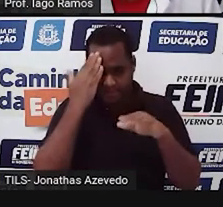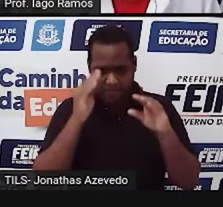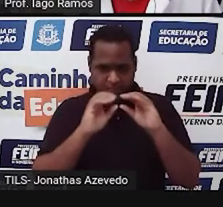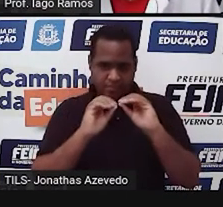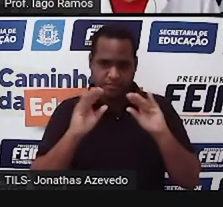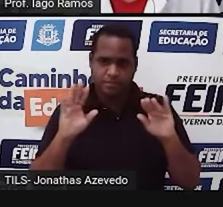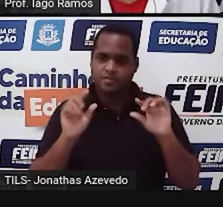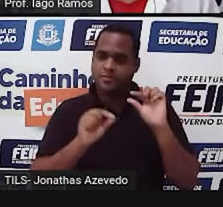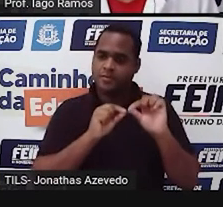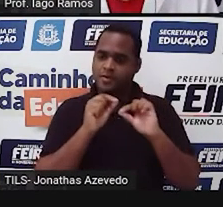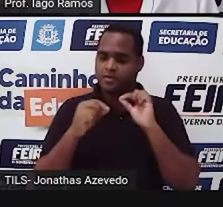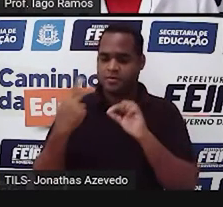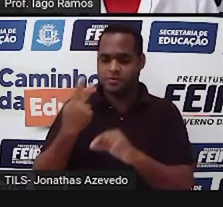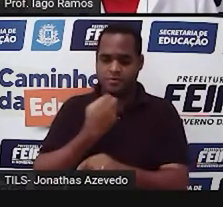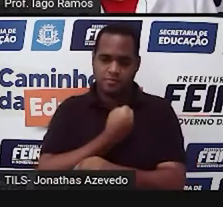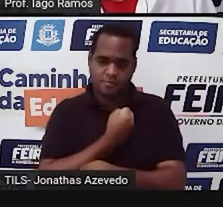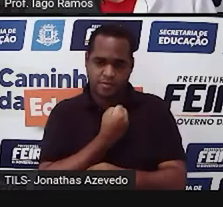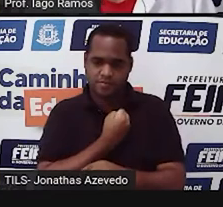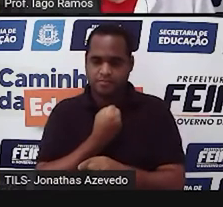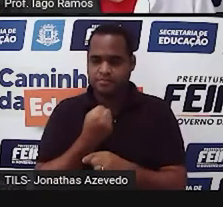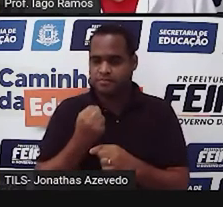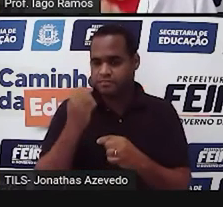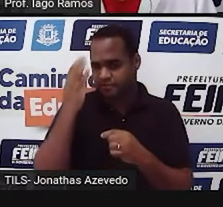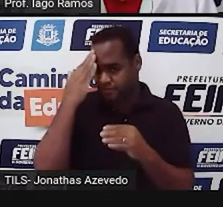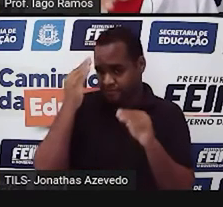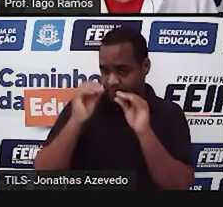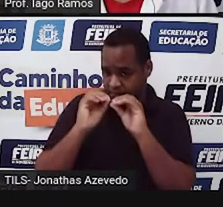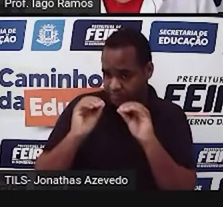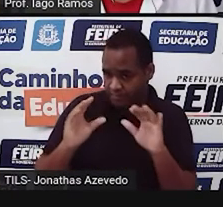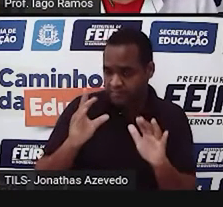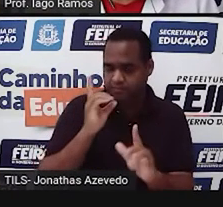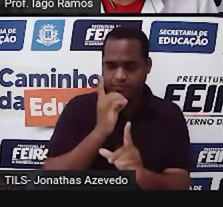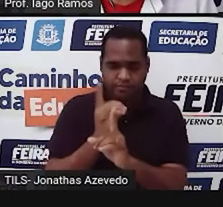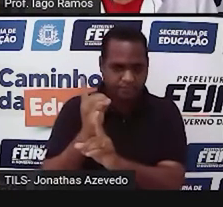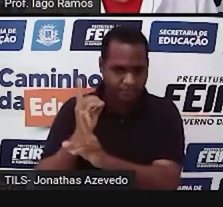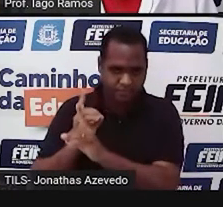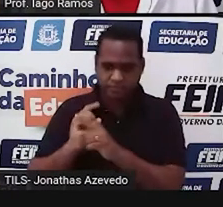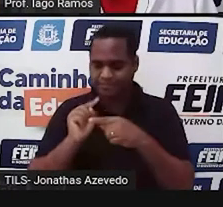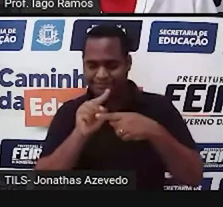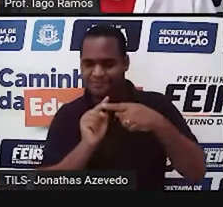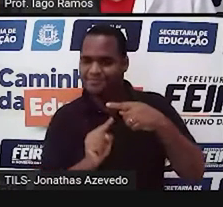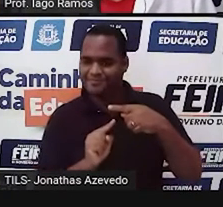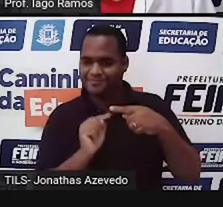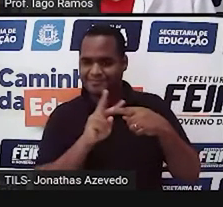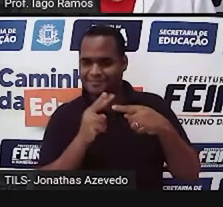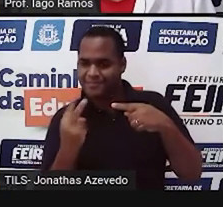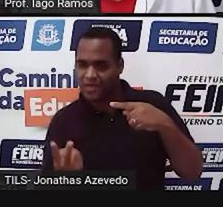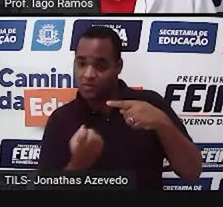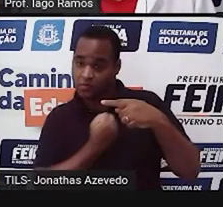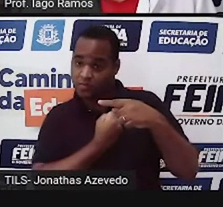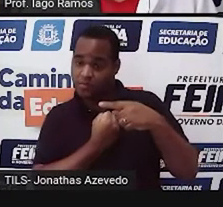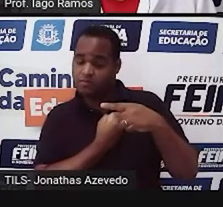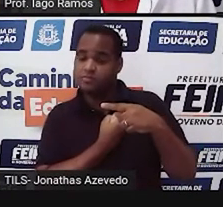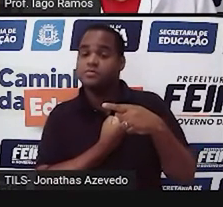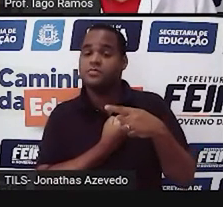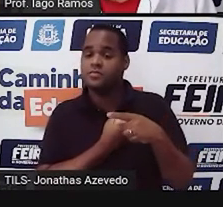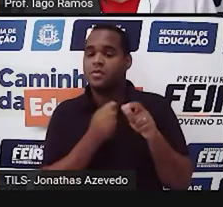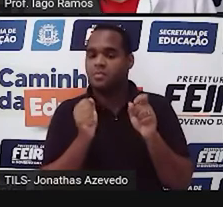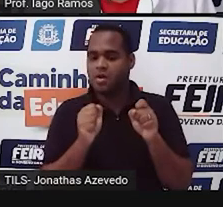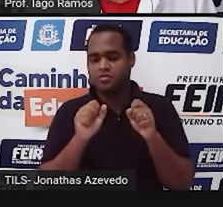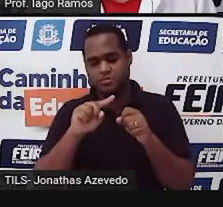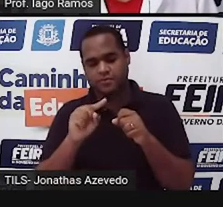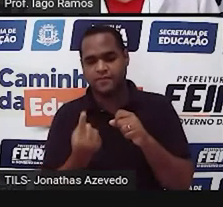essa daí ó são aqueles números que a gente encontra a partir das frações e essas esses números podem